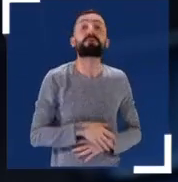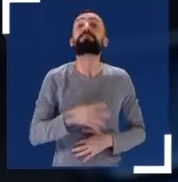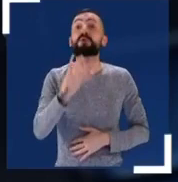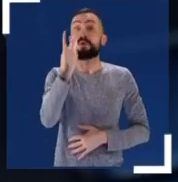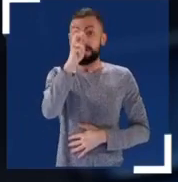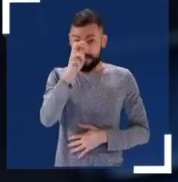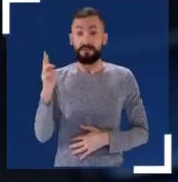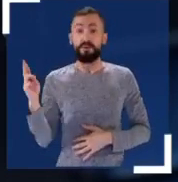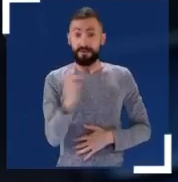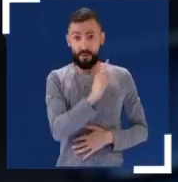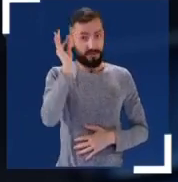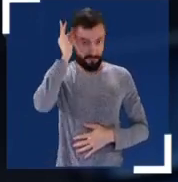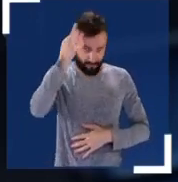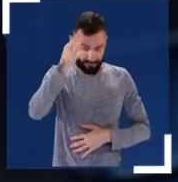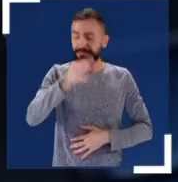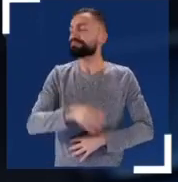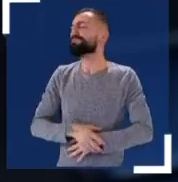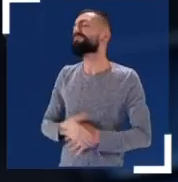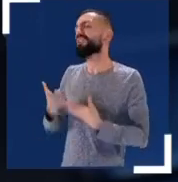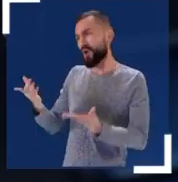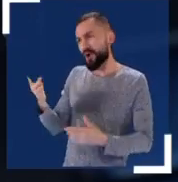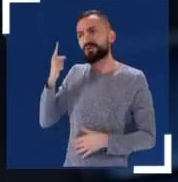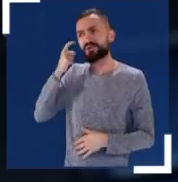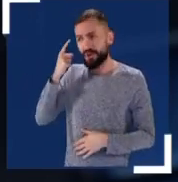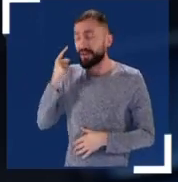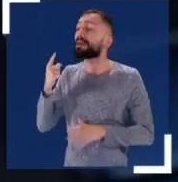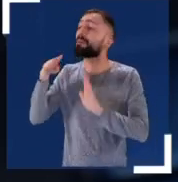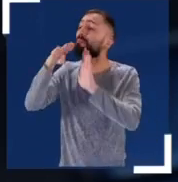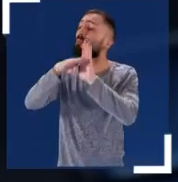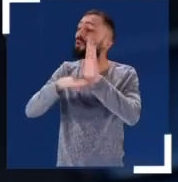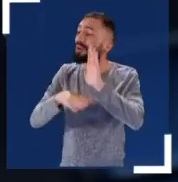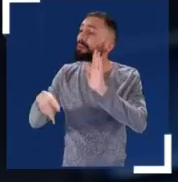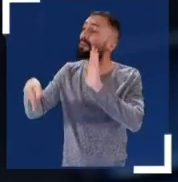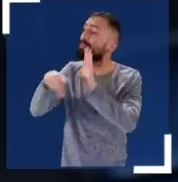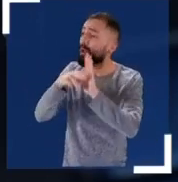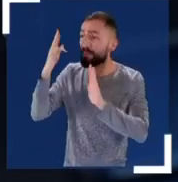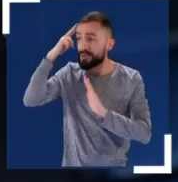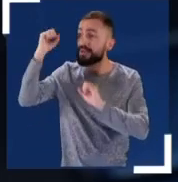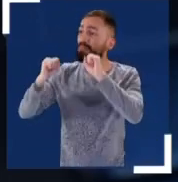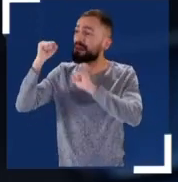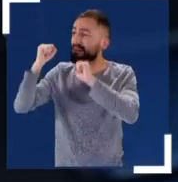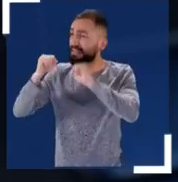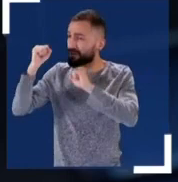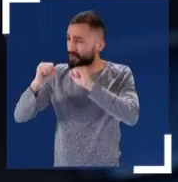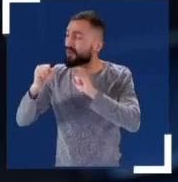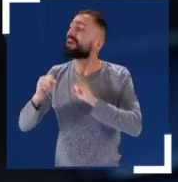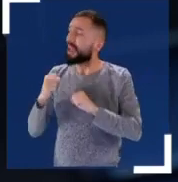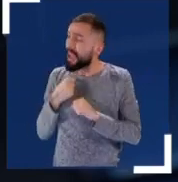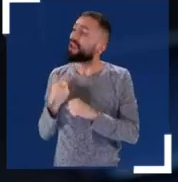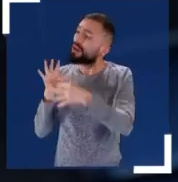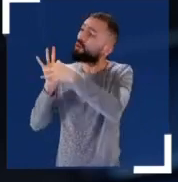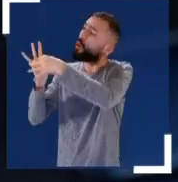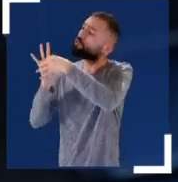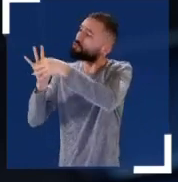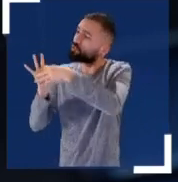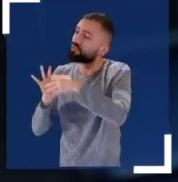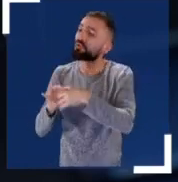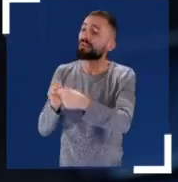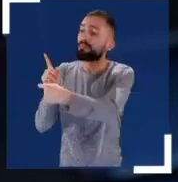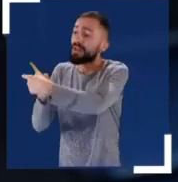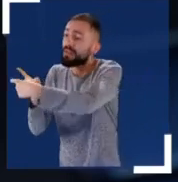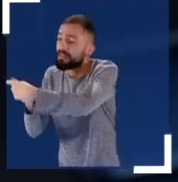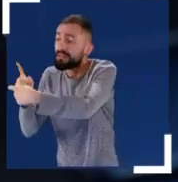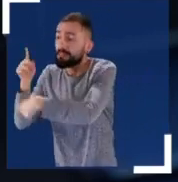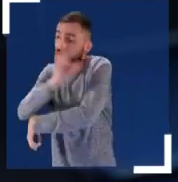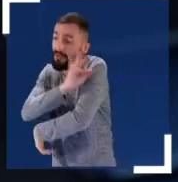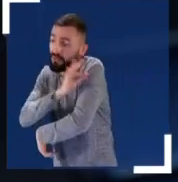estabelecer a discórdia, mas o programa é para os empreendedores, o Empreenda Fácil, nós realizamos conjuntamente, Governo do Estado e Prefeitura de São